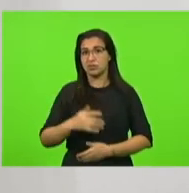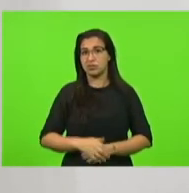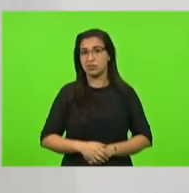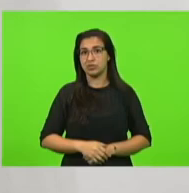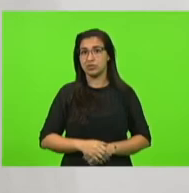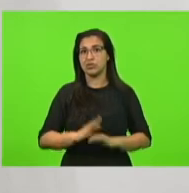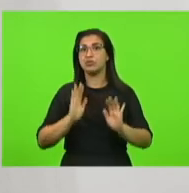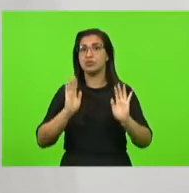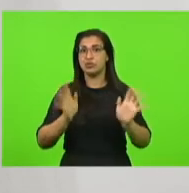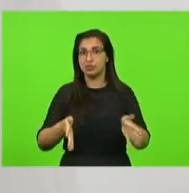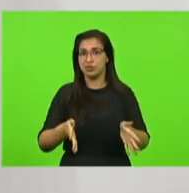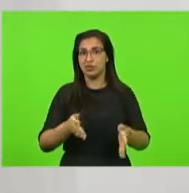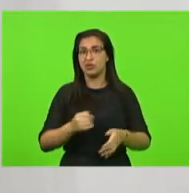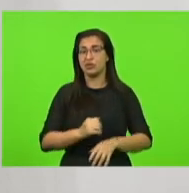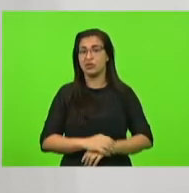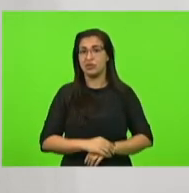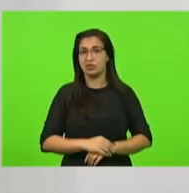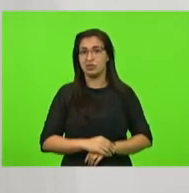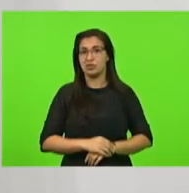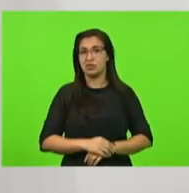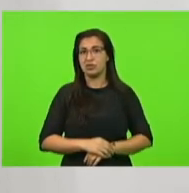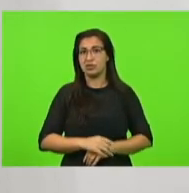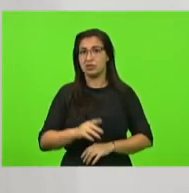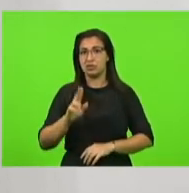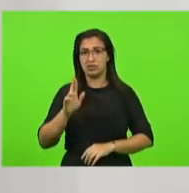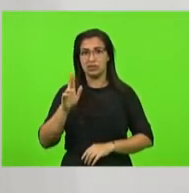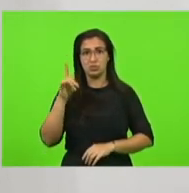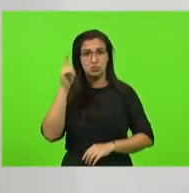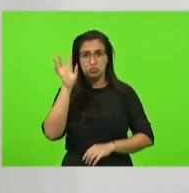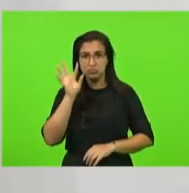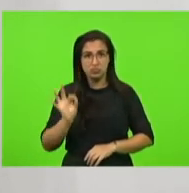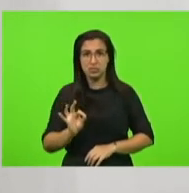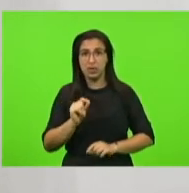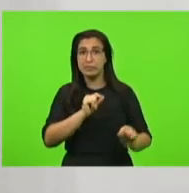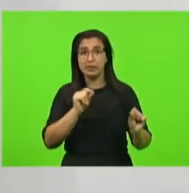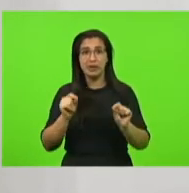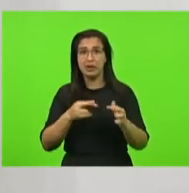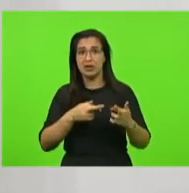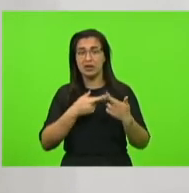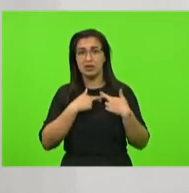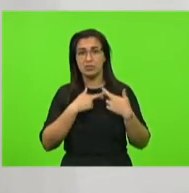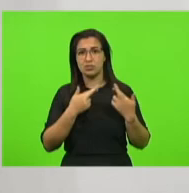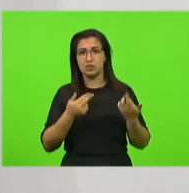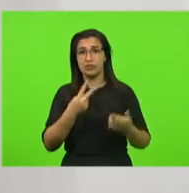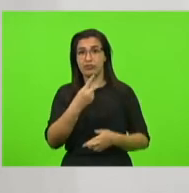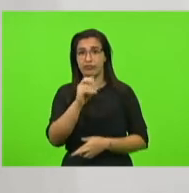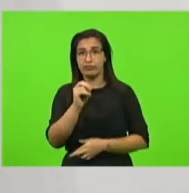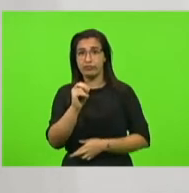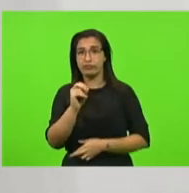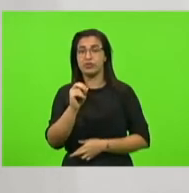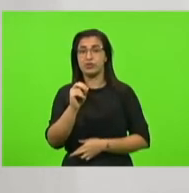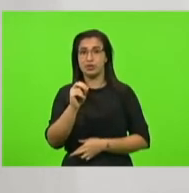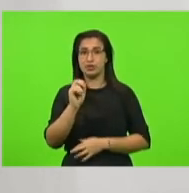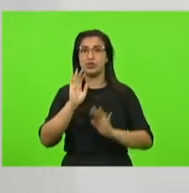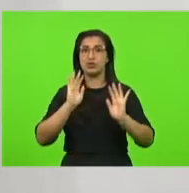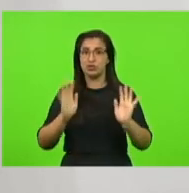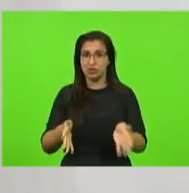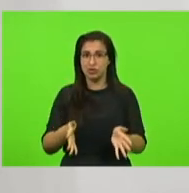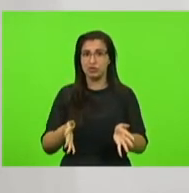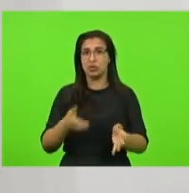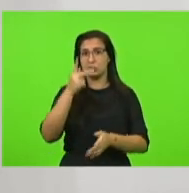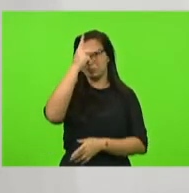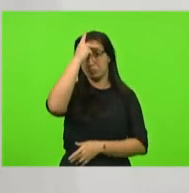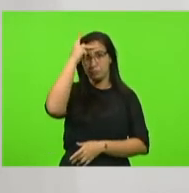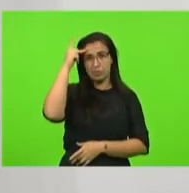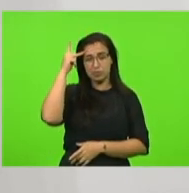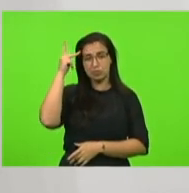meses sem os catarinenses terem os responsáveis. São 20 meses que pessoas que se envolveram com uma